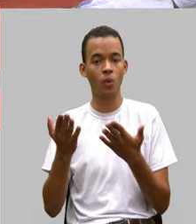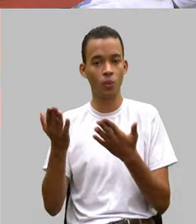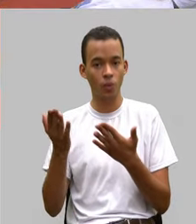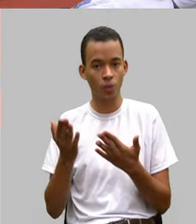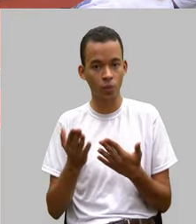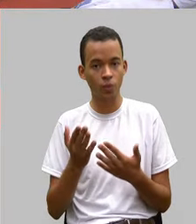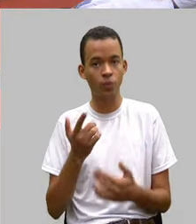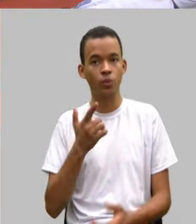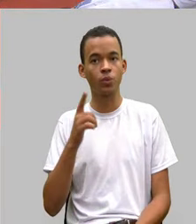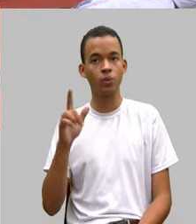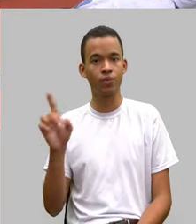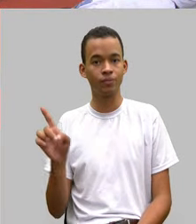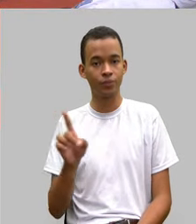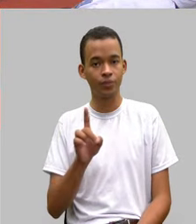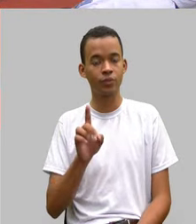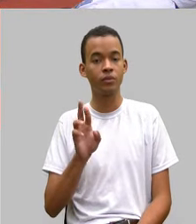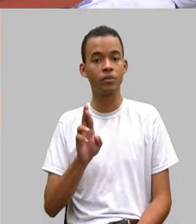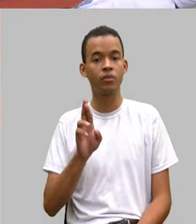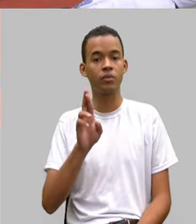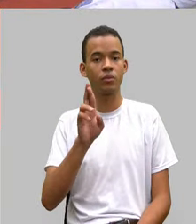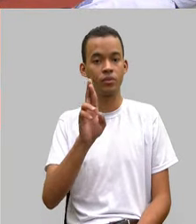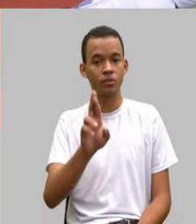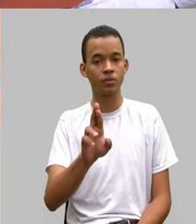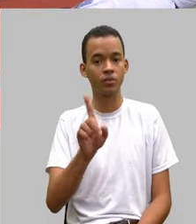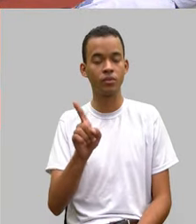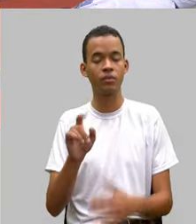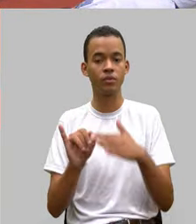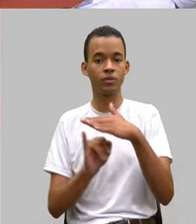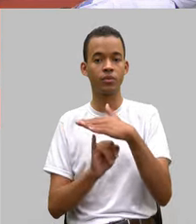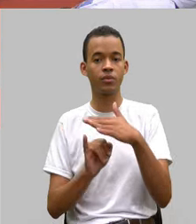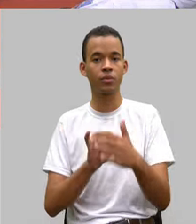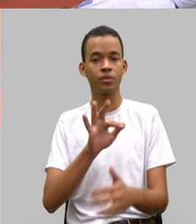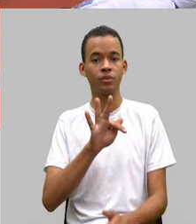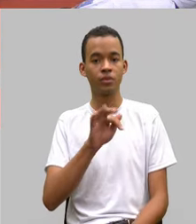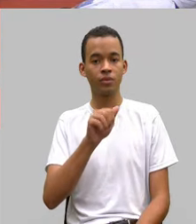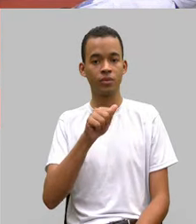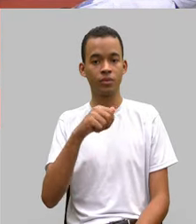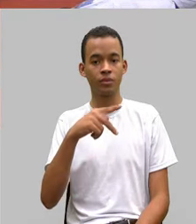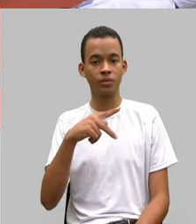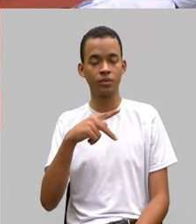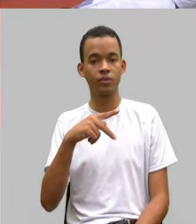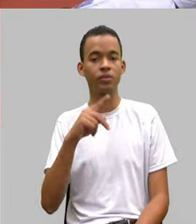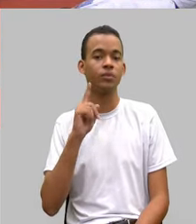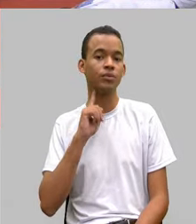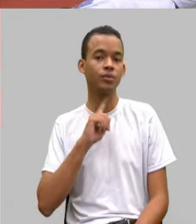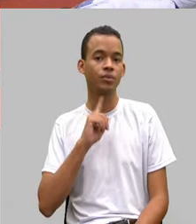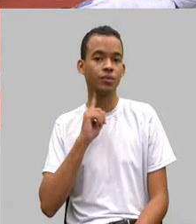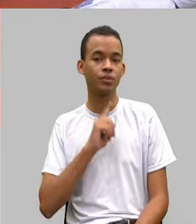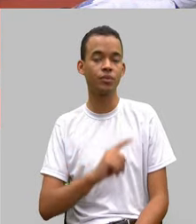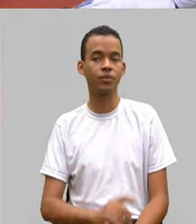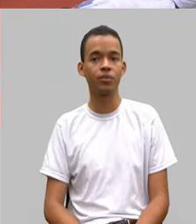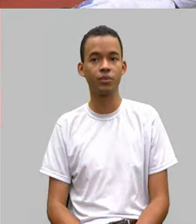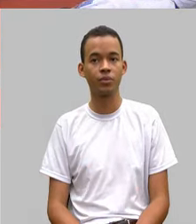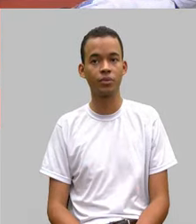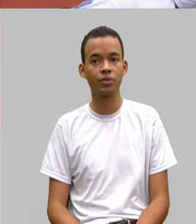Arruda de Oliveira presidente da fundação de Amparo à pesquisa do Estado de Minas Gerais